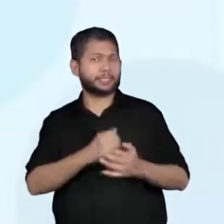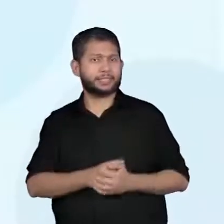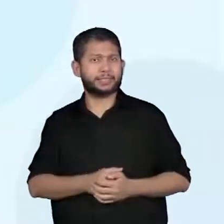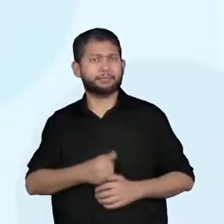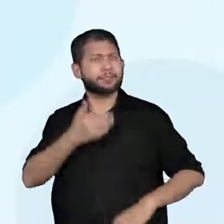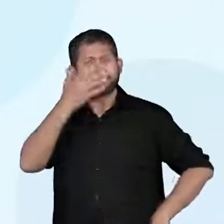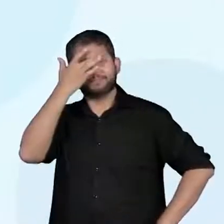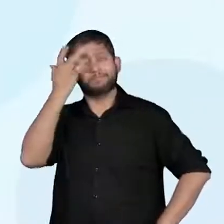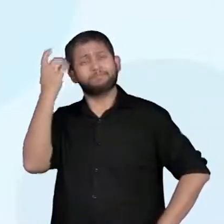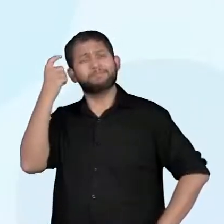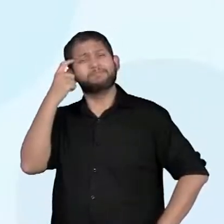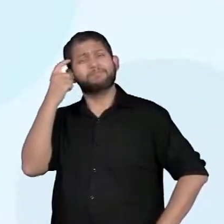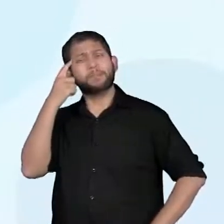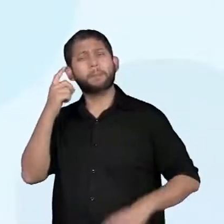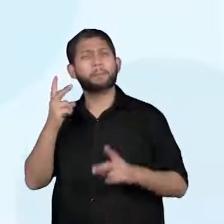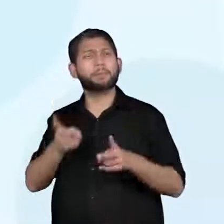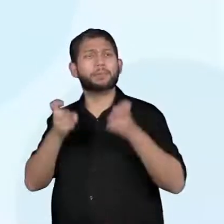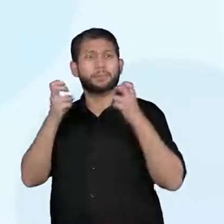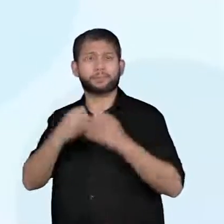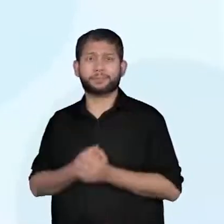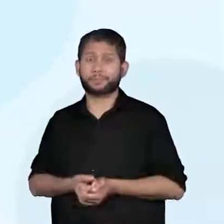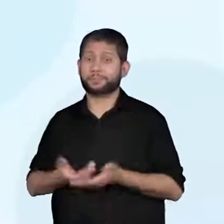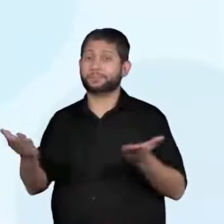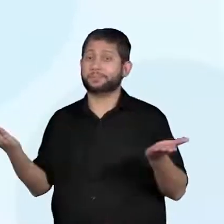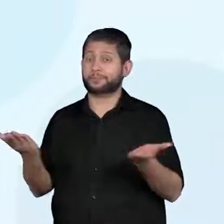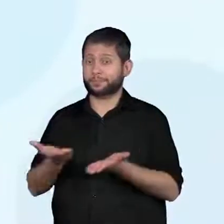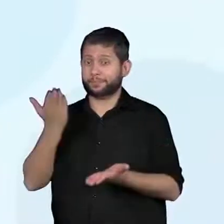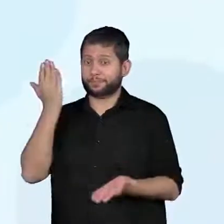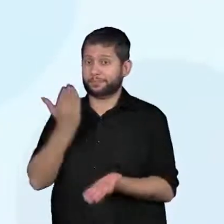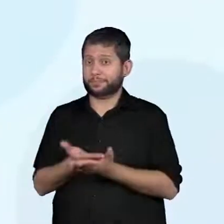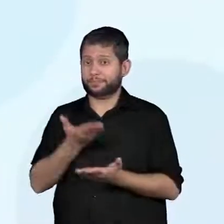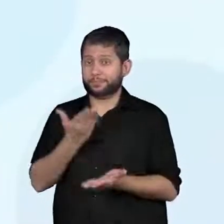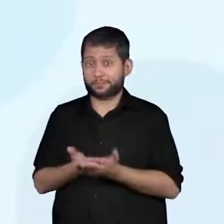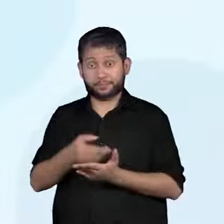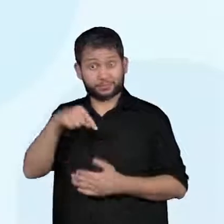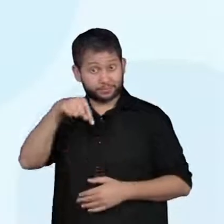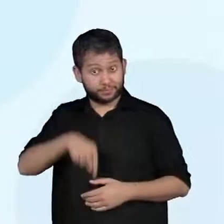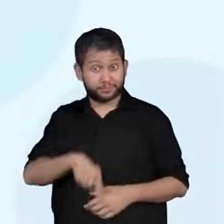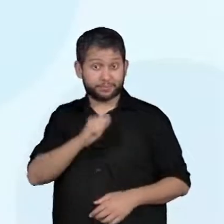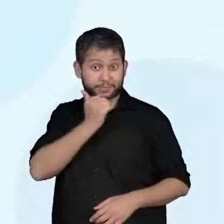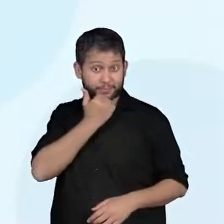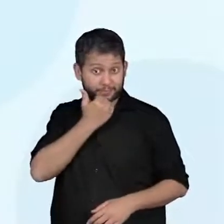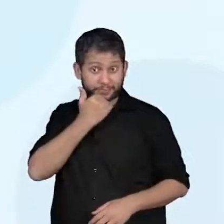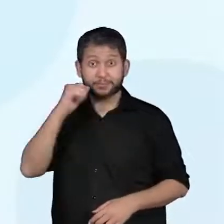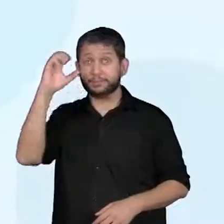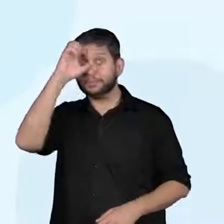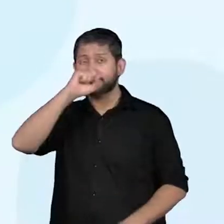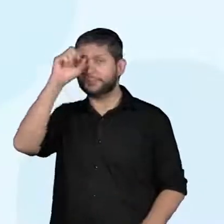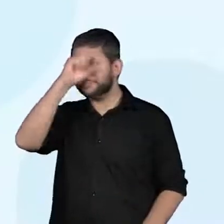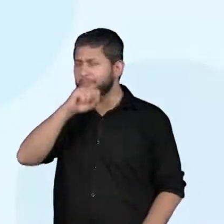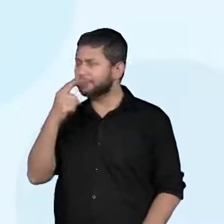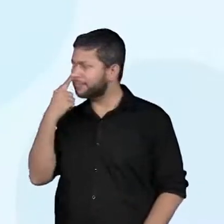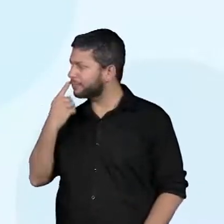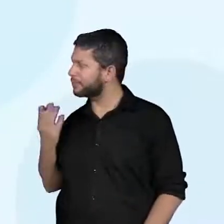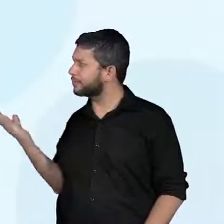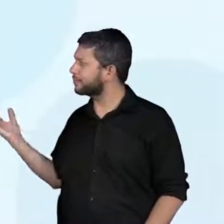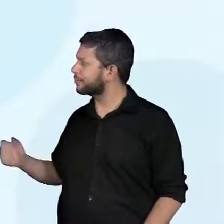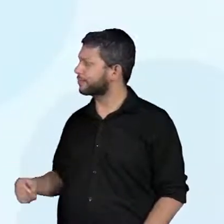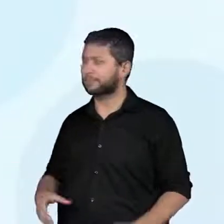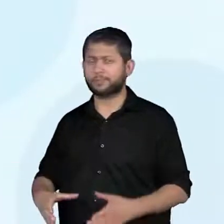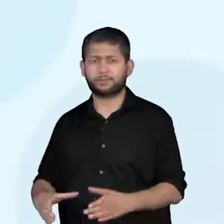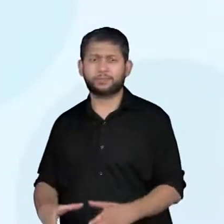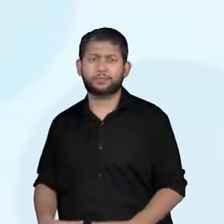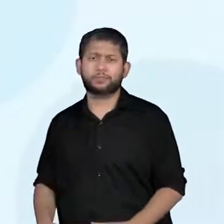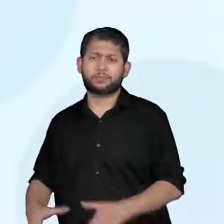ver de fato o que vamos aprender nesta aula do componente Ciências. O que será que nós vamos aprender,